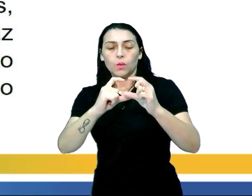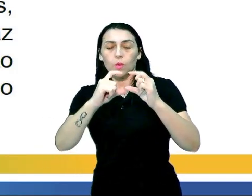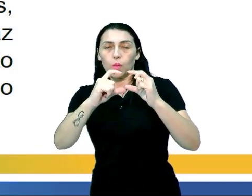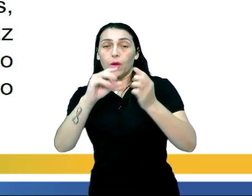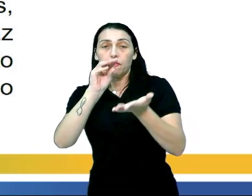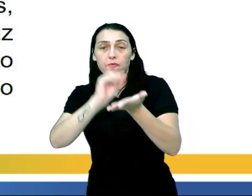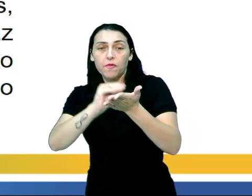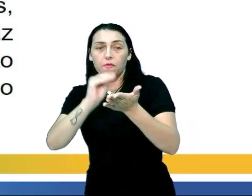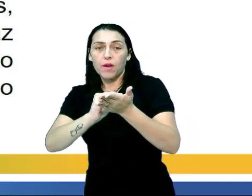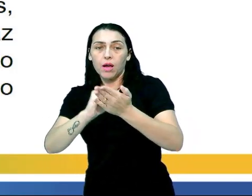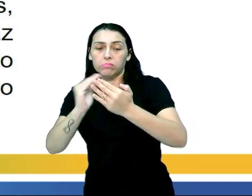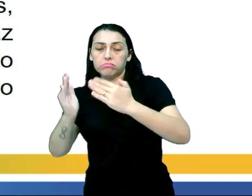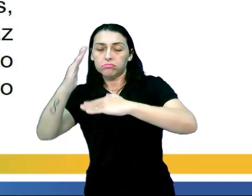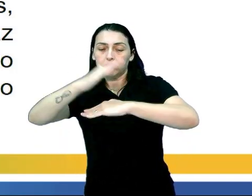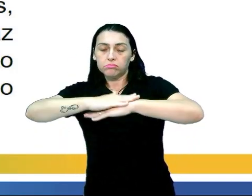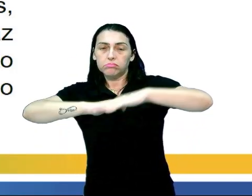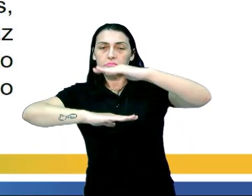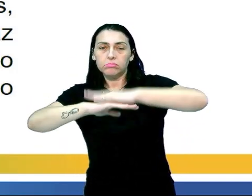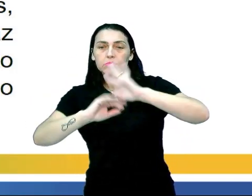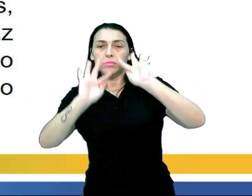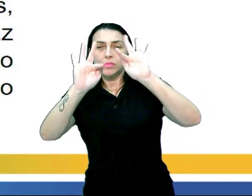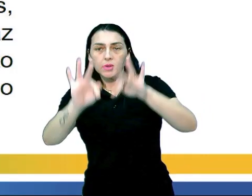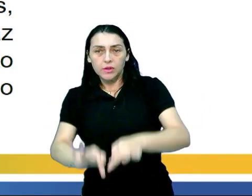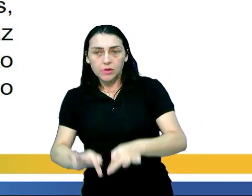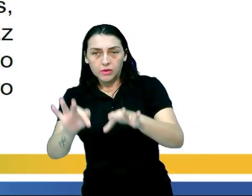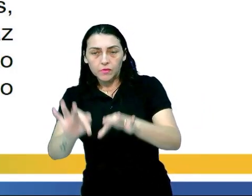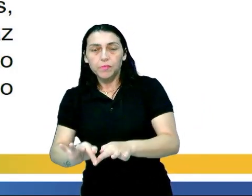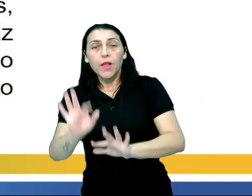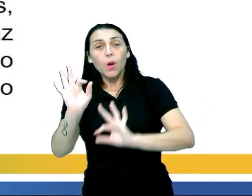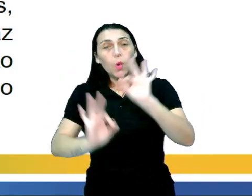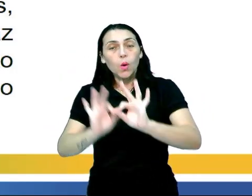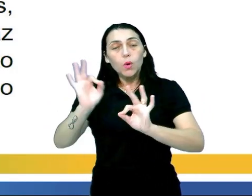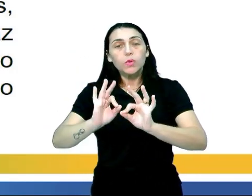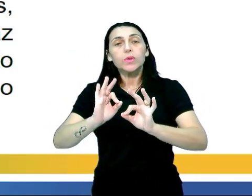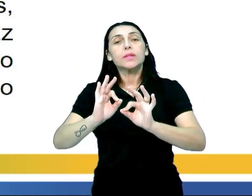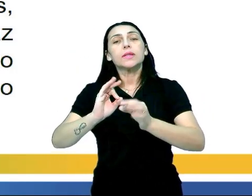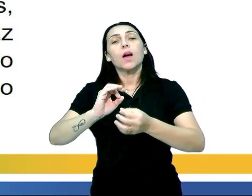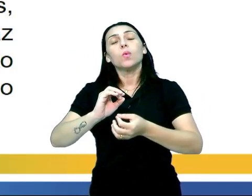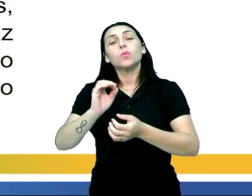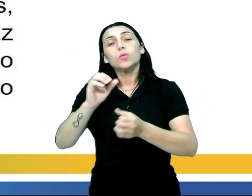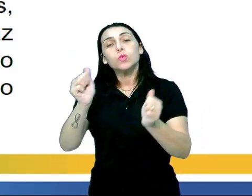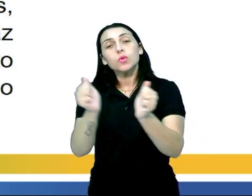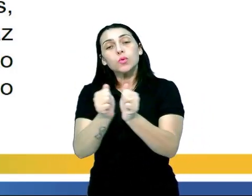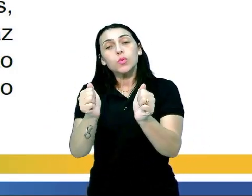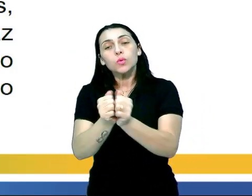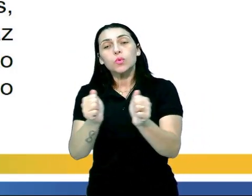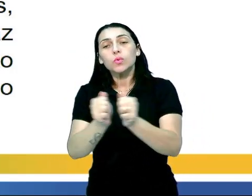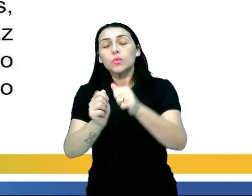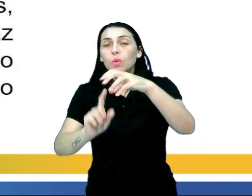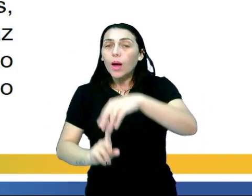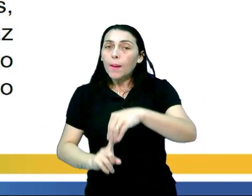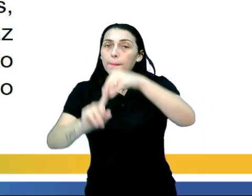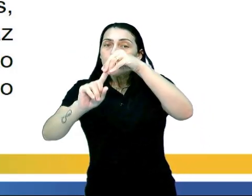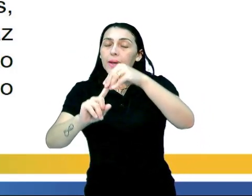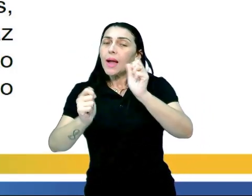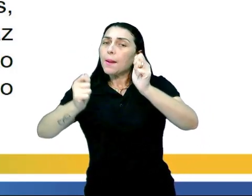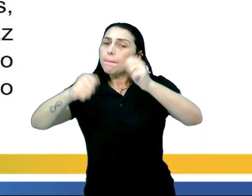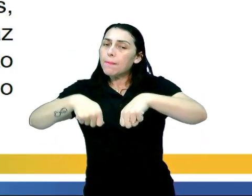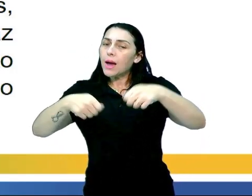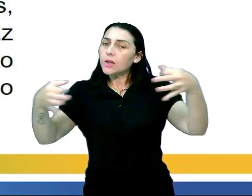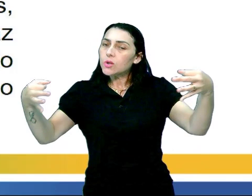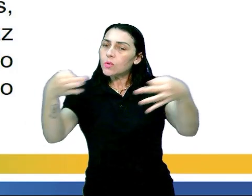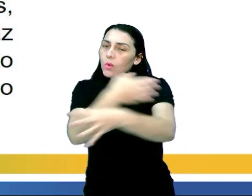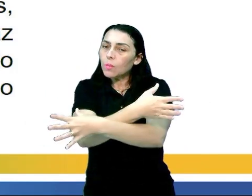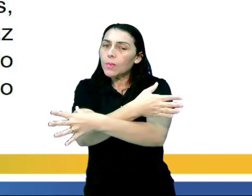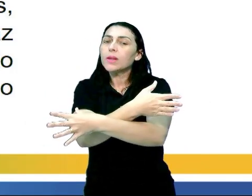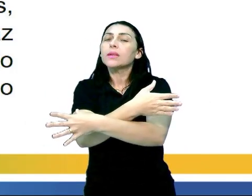faltam empilhar para finalizar a construção do cubo juntos formam uma peça única, capaz de